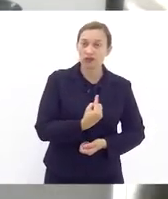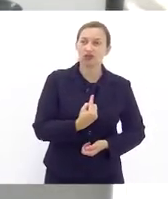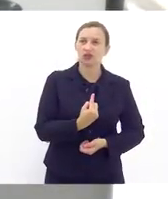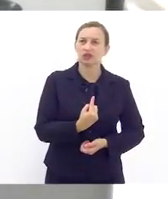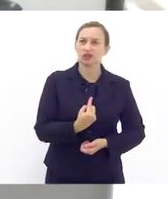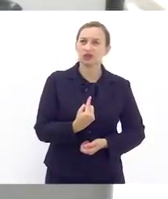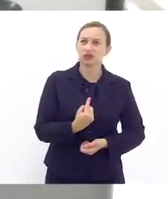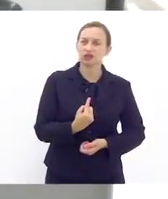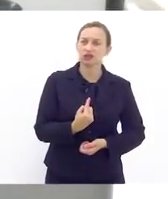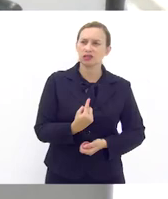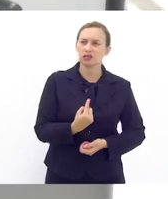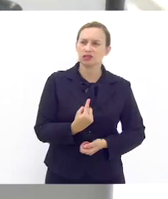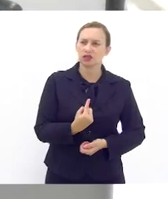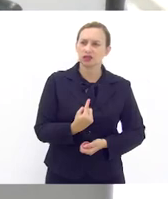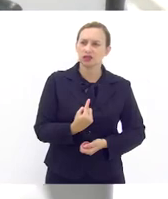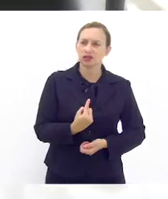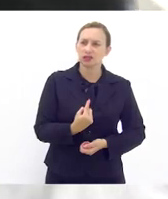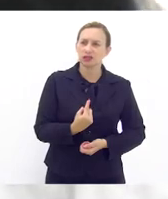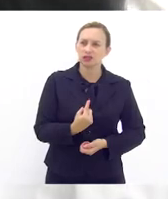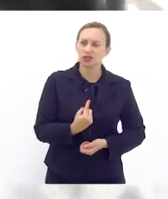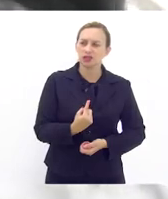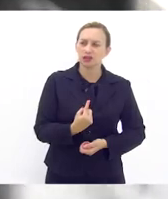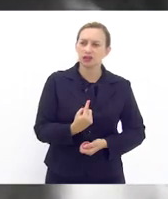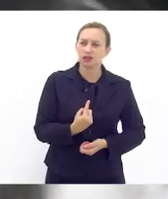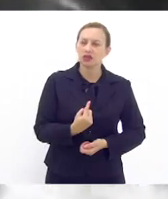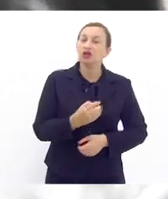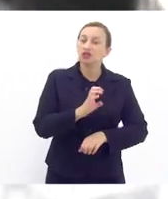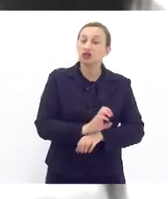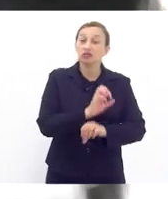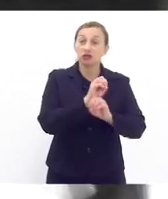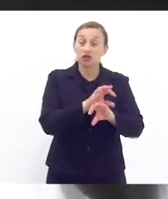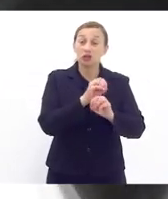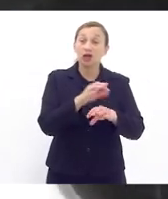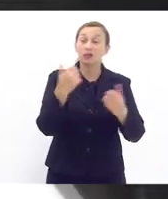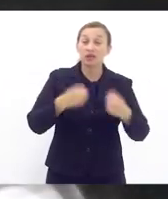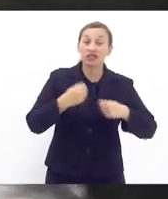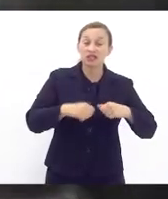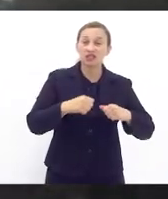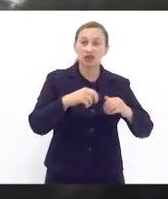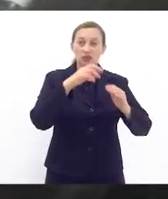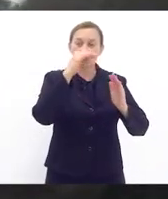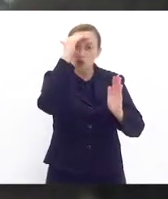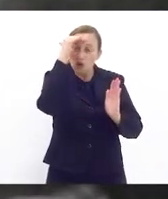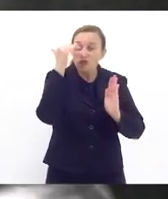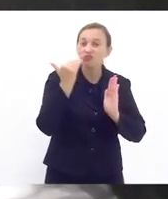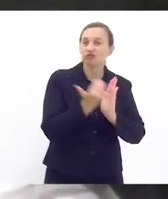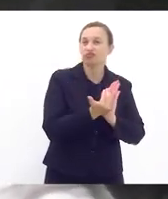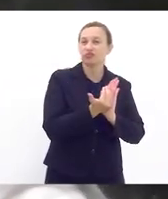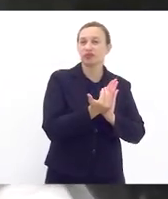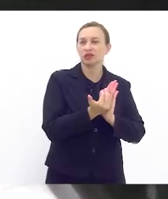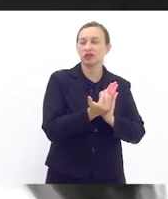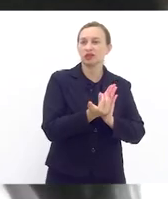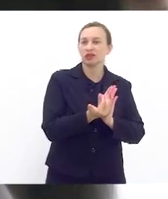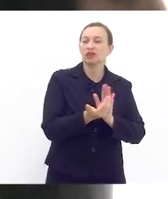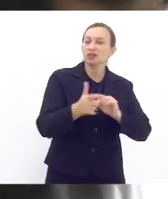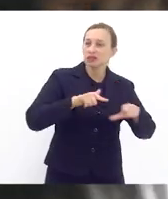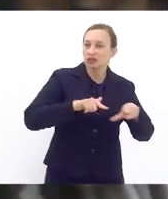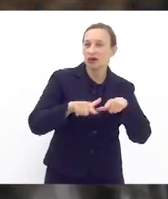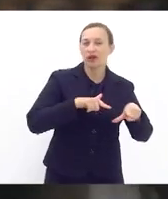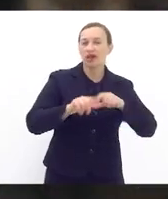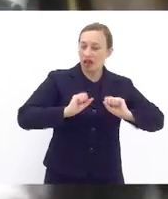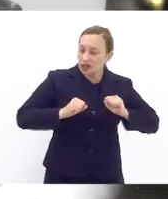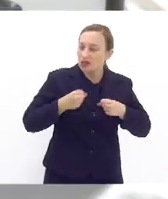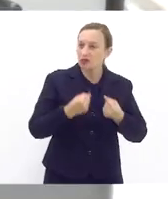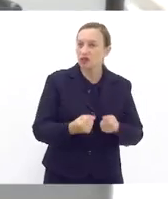enquanto Estado de Educação precisamos cumprir precisamos fazer esse dever de casa com urgência